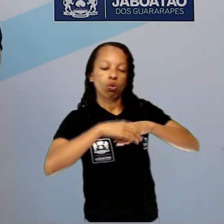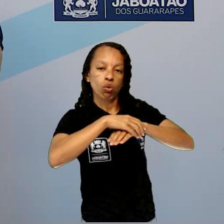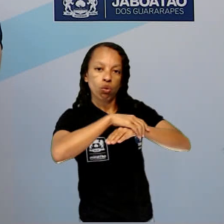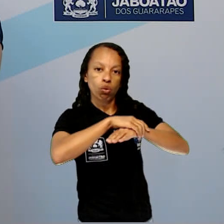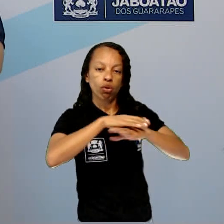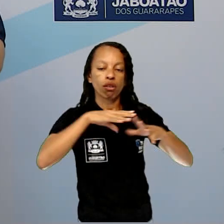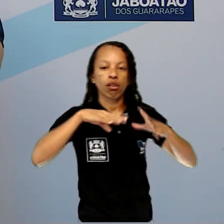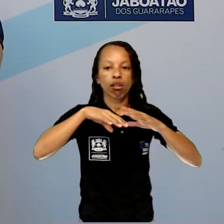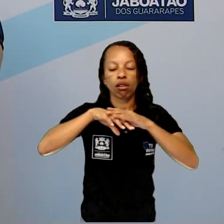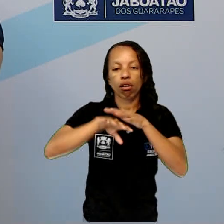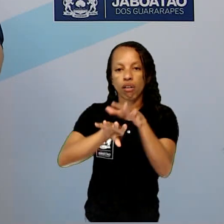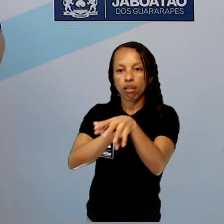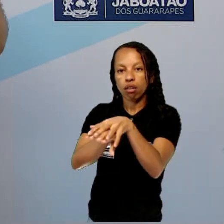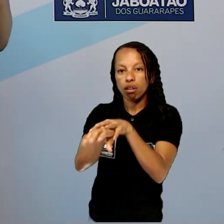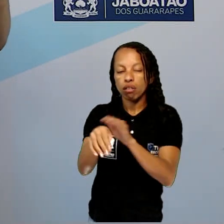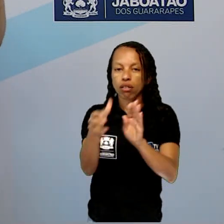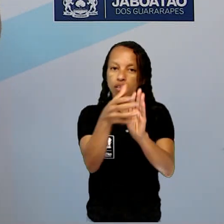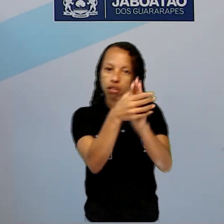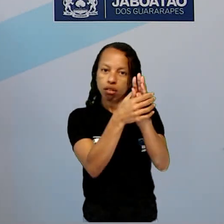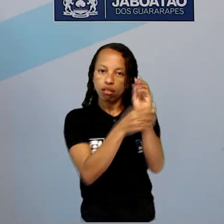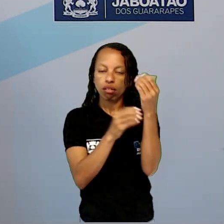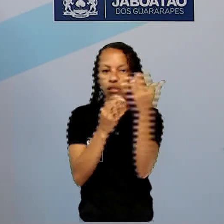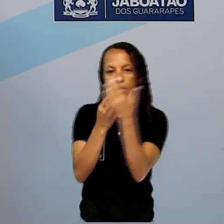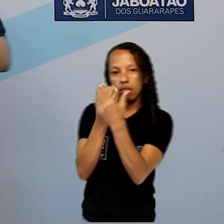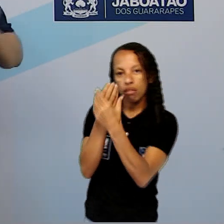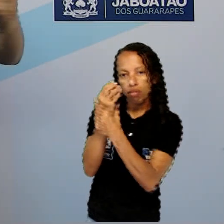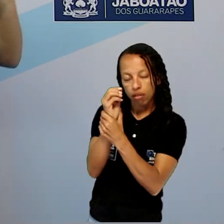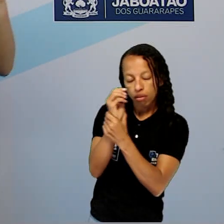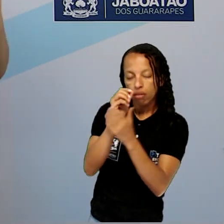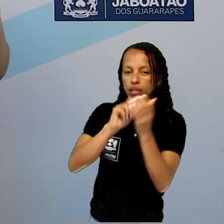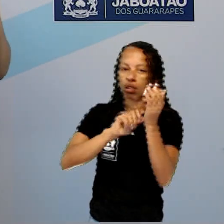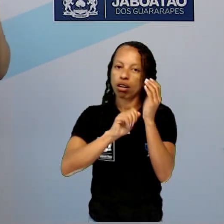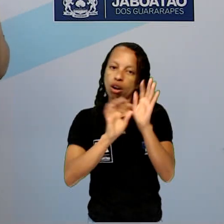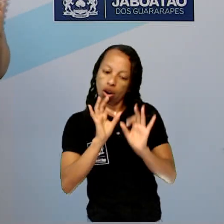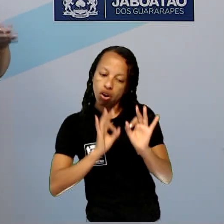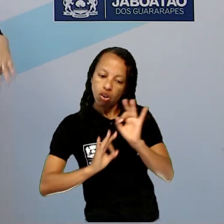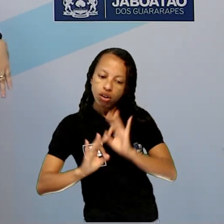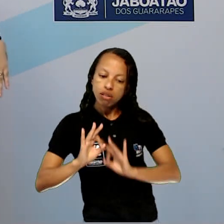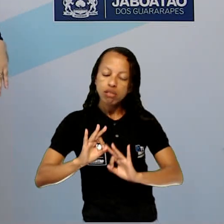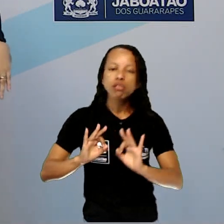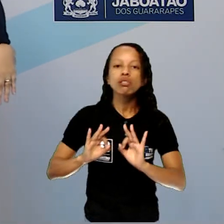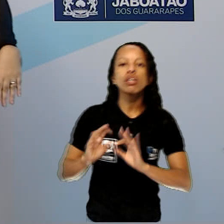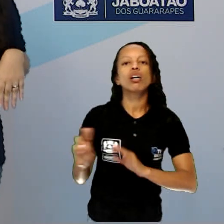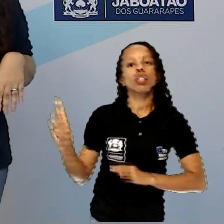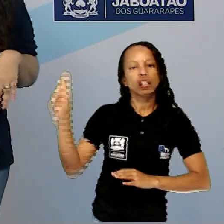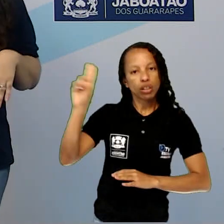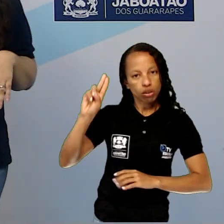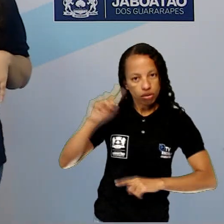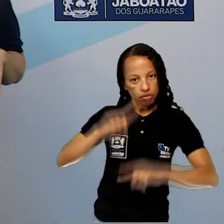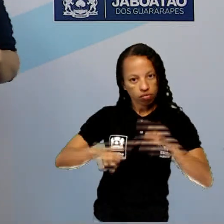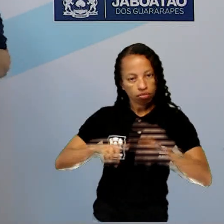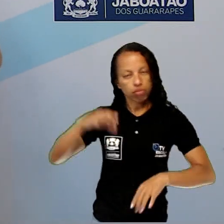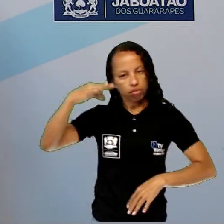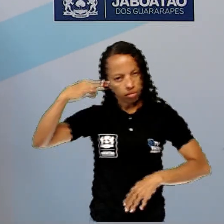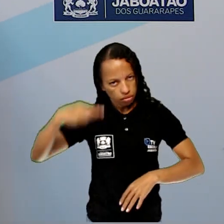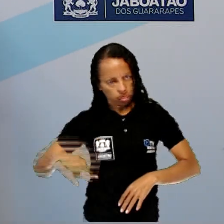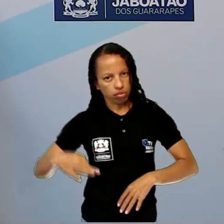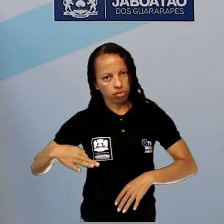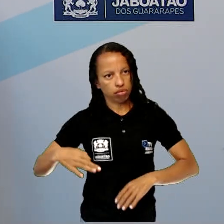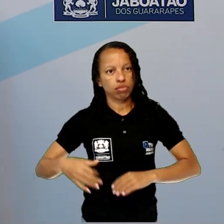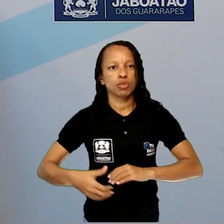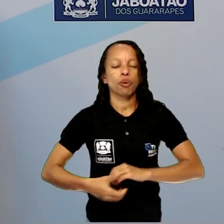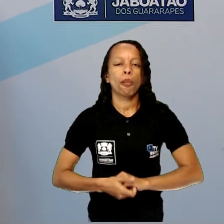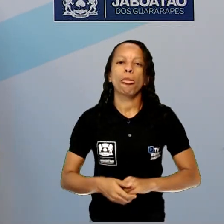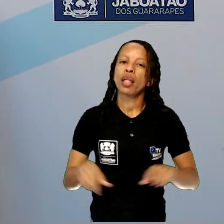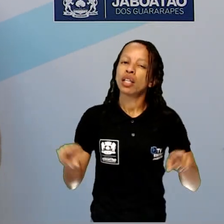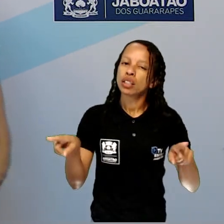colocar as luvas na mão, conforme tem dizendo. Ataca, amarra bem e utiliza o equipamento corretamente.